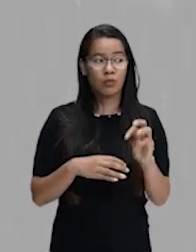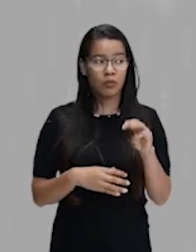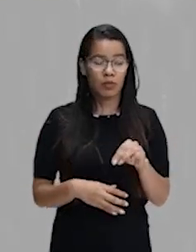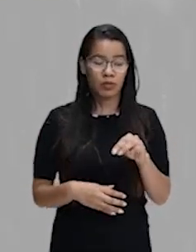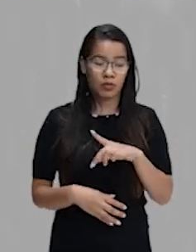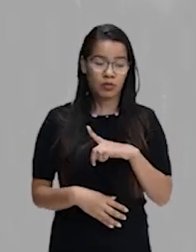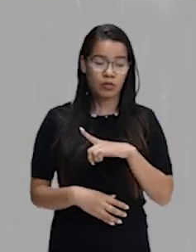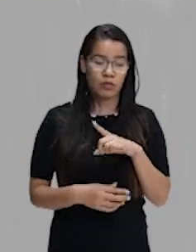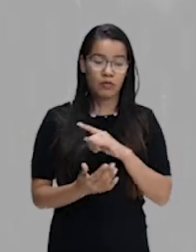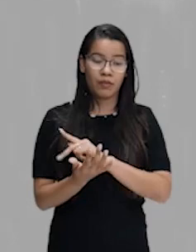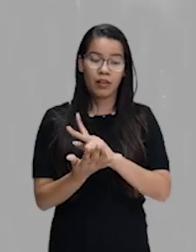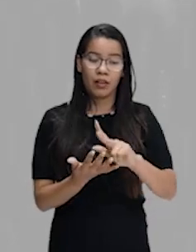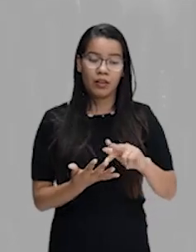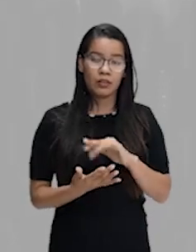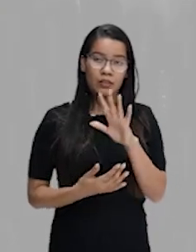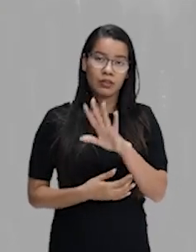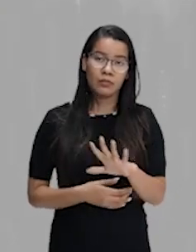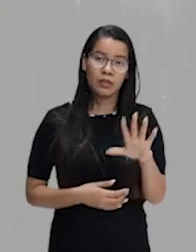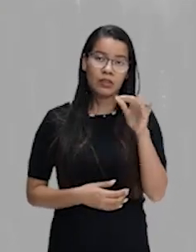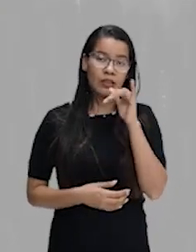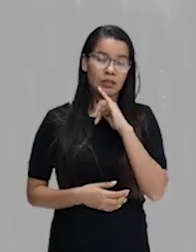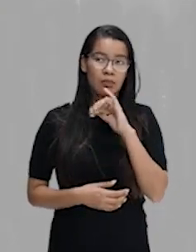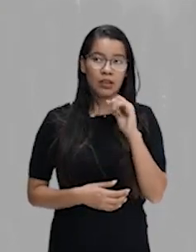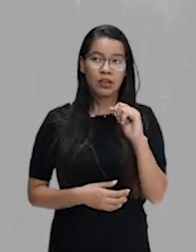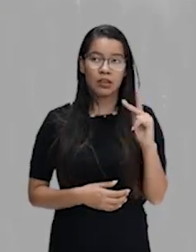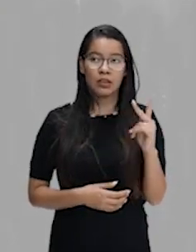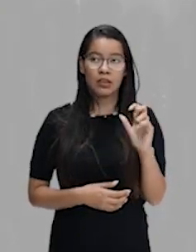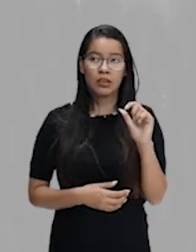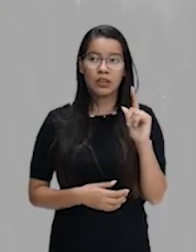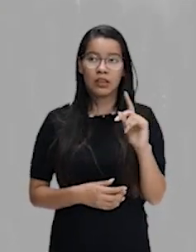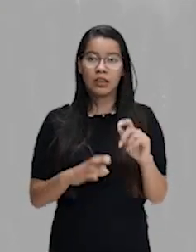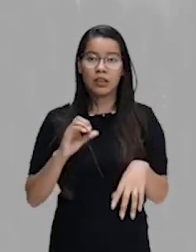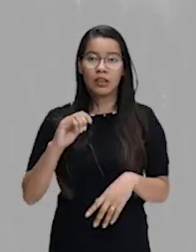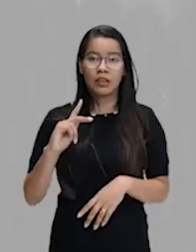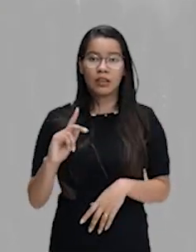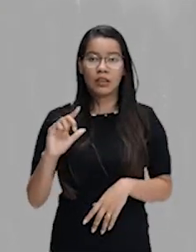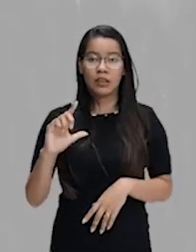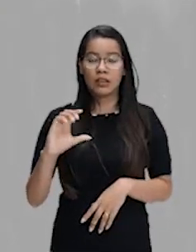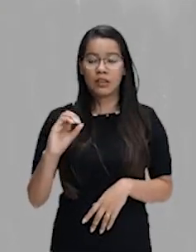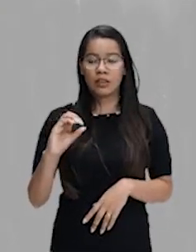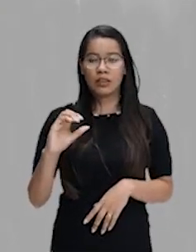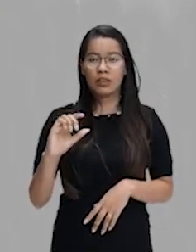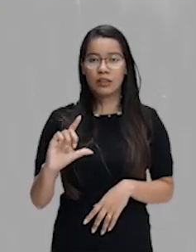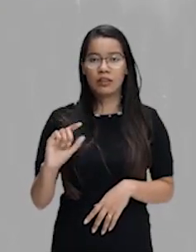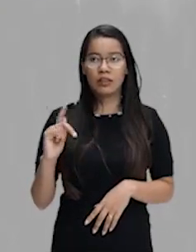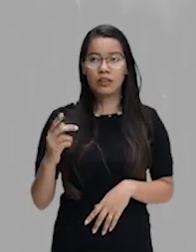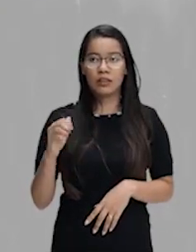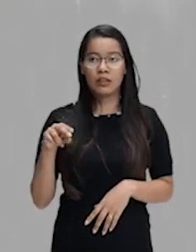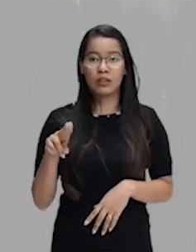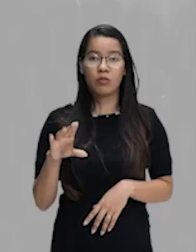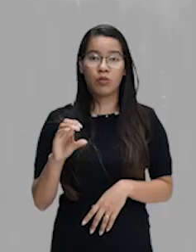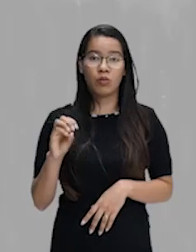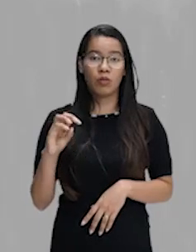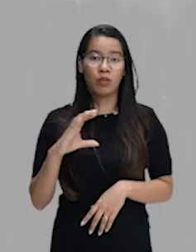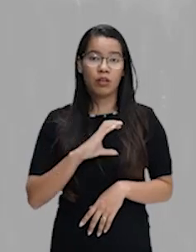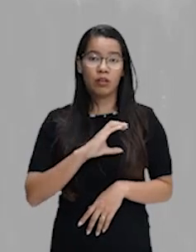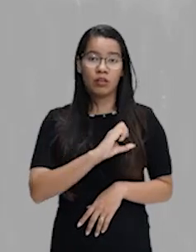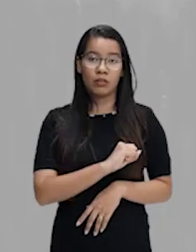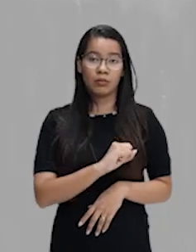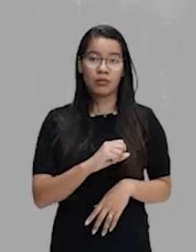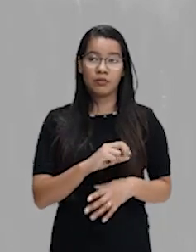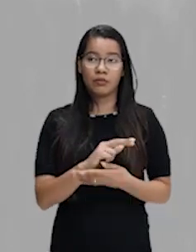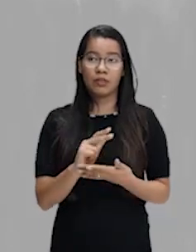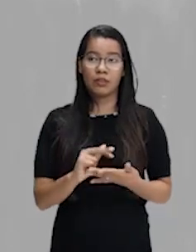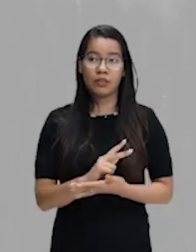muitos espaços de coworking, no Calhau, na Coama, no Vinhais, no Parque Atenas, nessa região, no Renascença, né? No